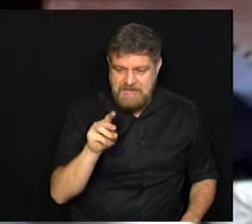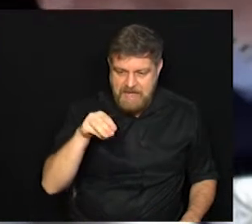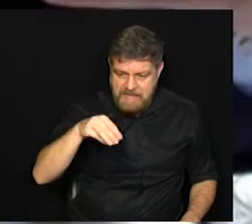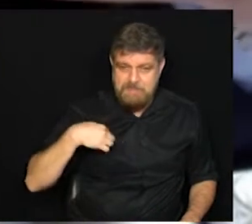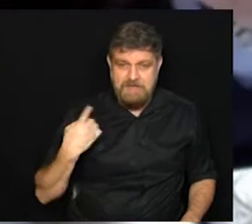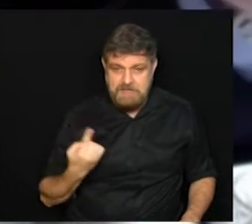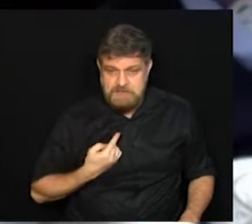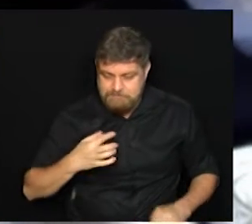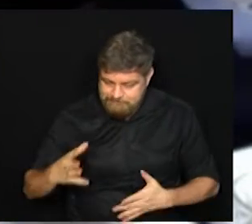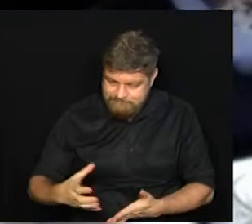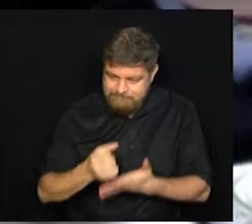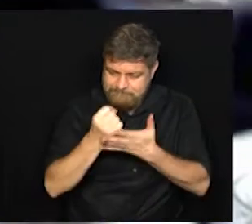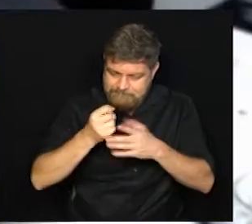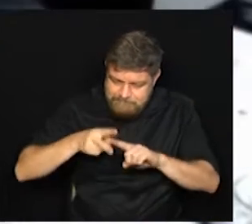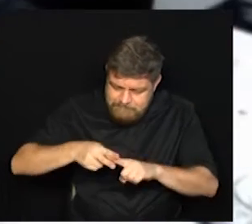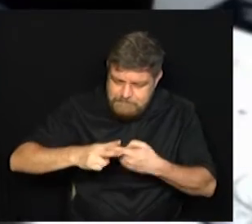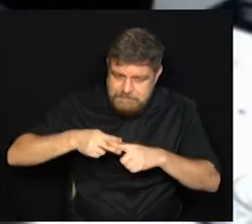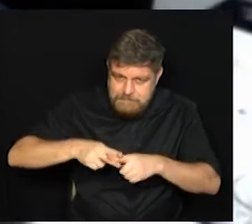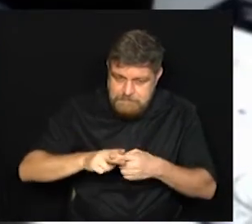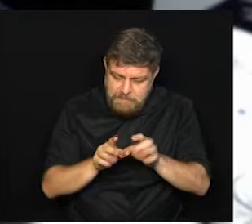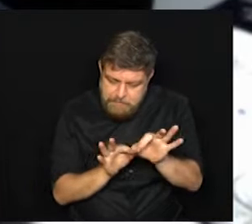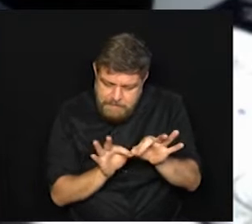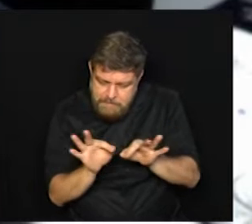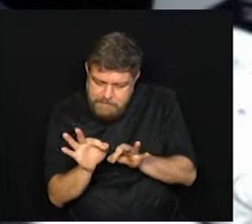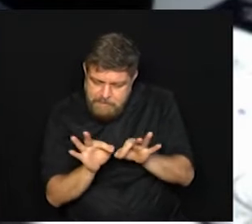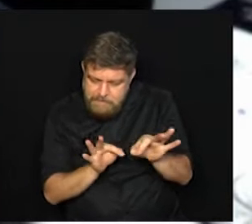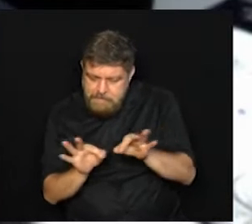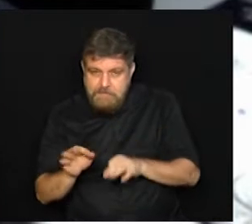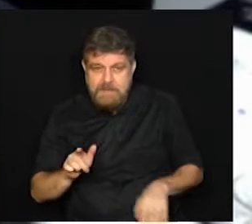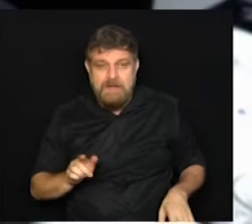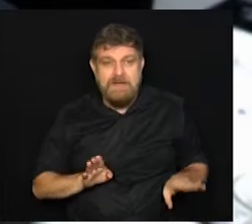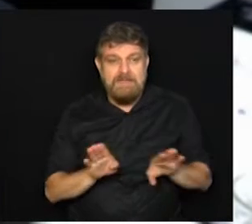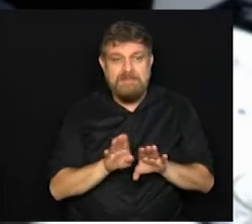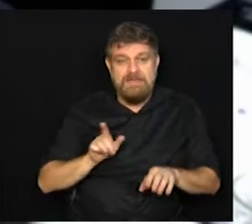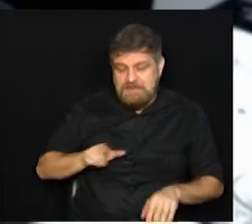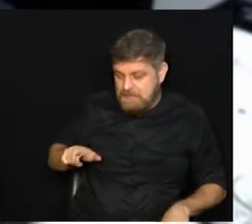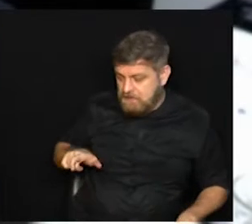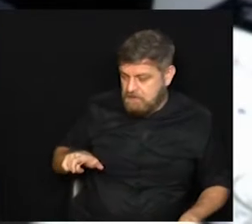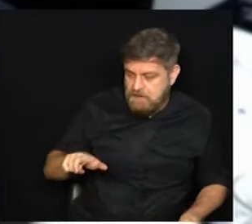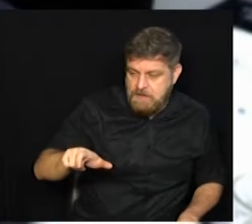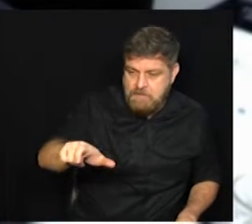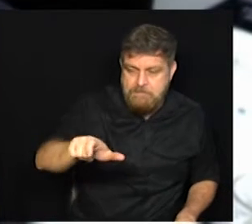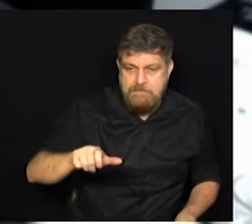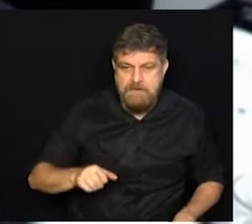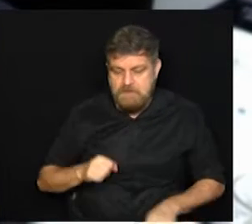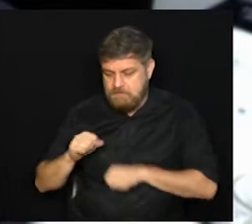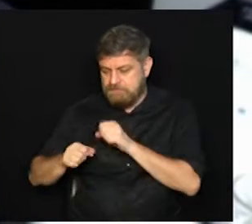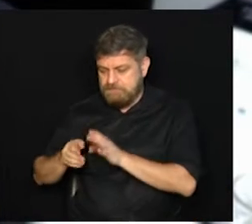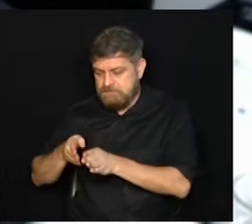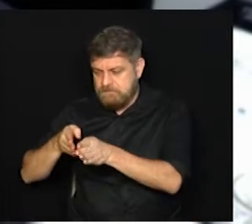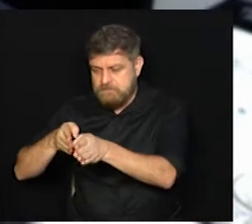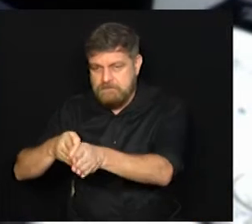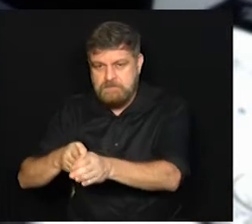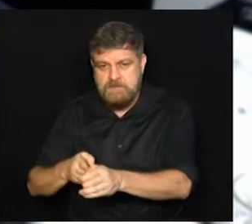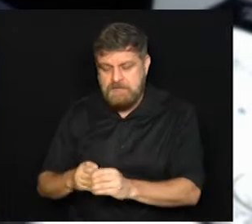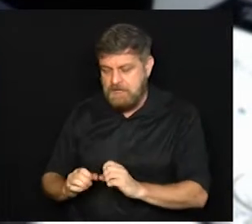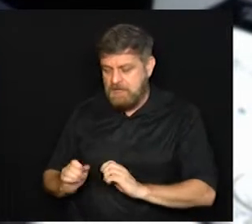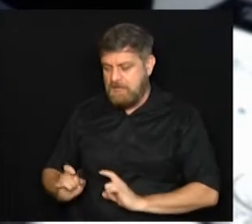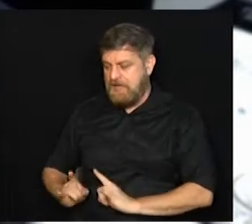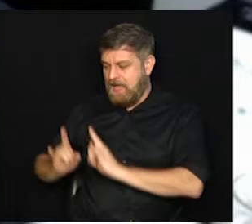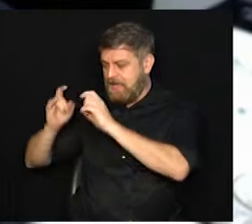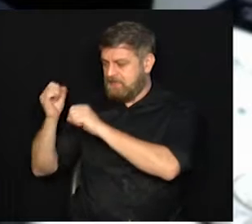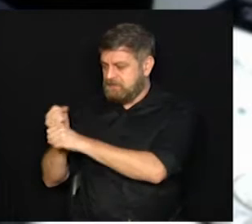pretendemos recuperar. E temos algumas ciclovias de contrapartida de empreendimentos que somam